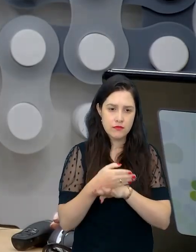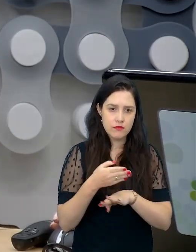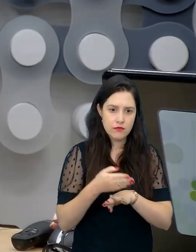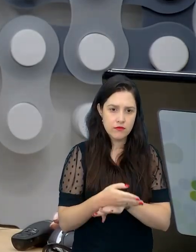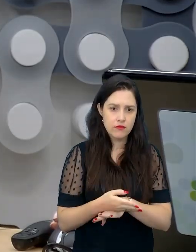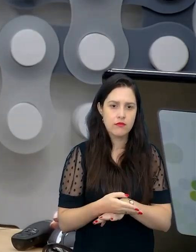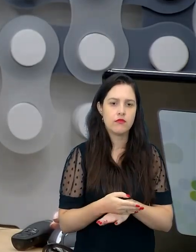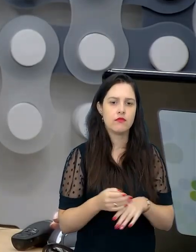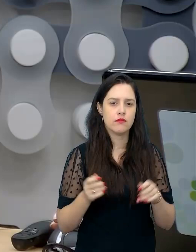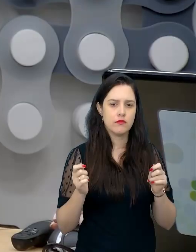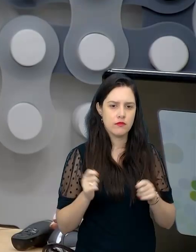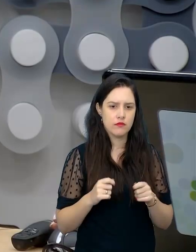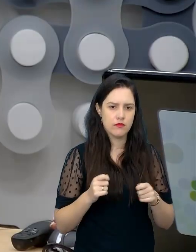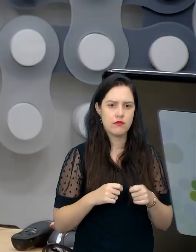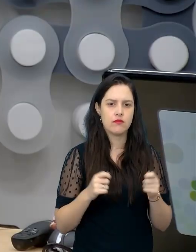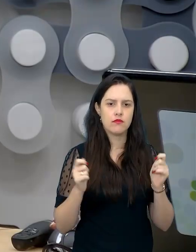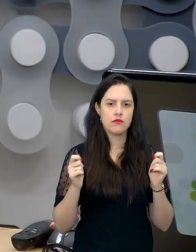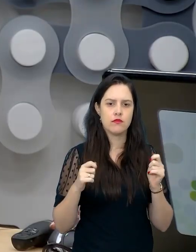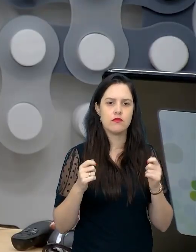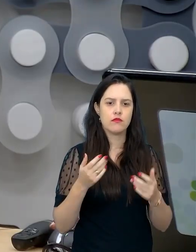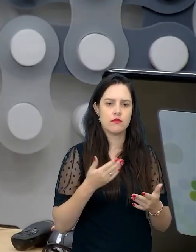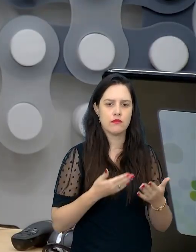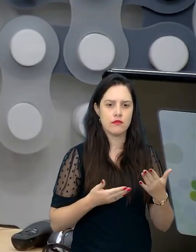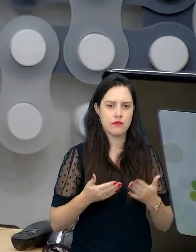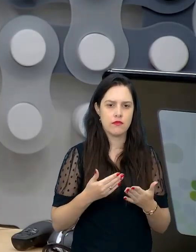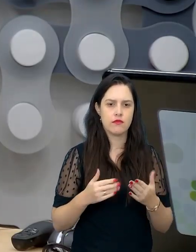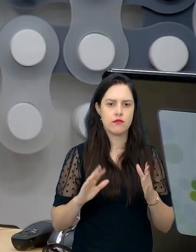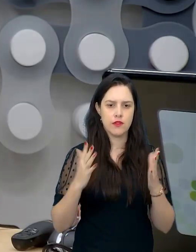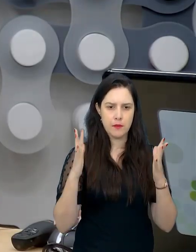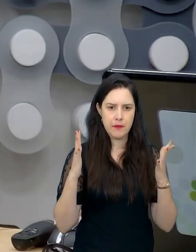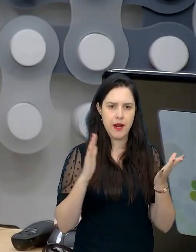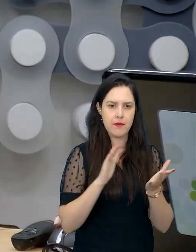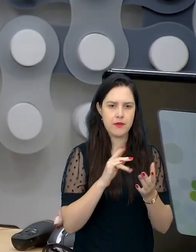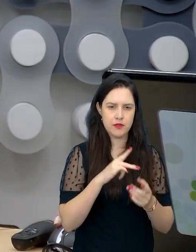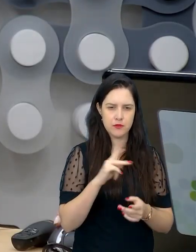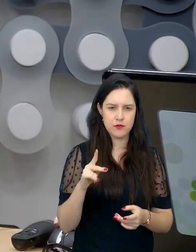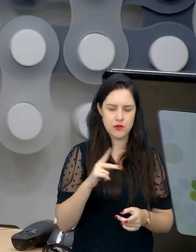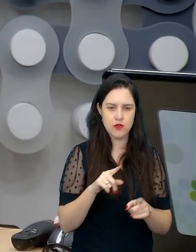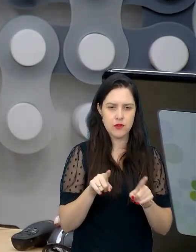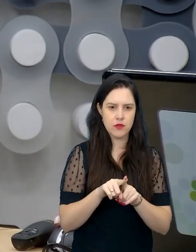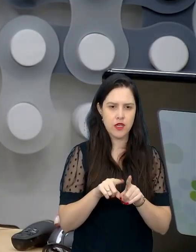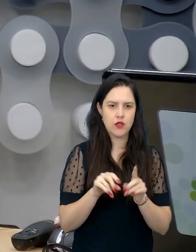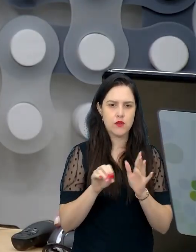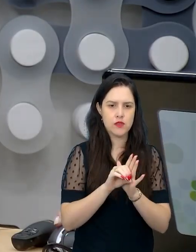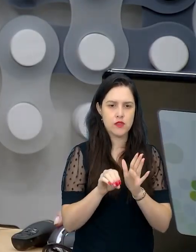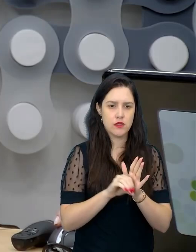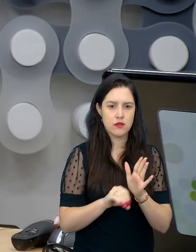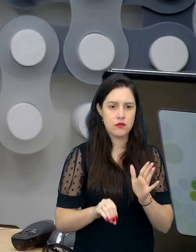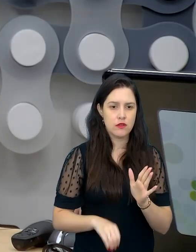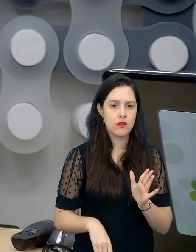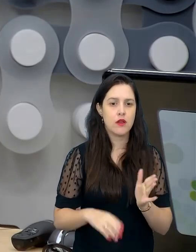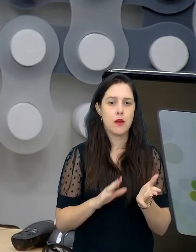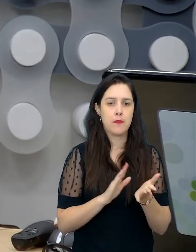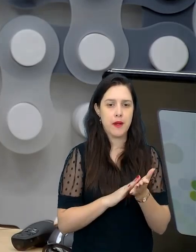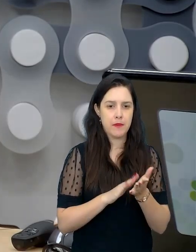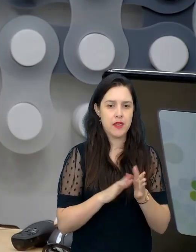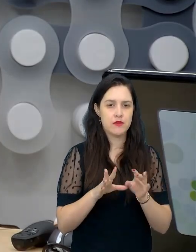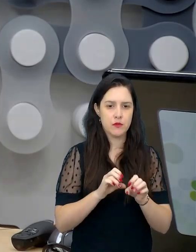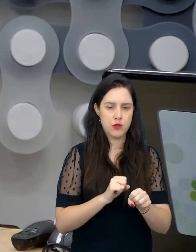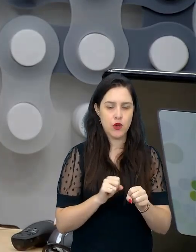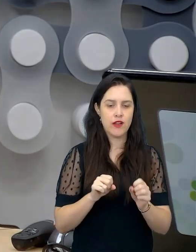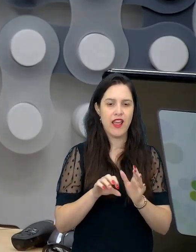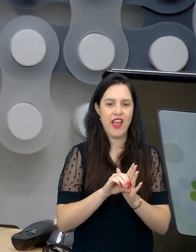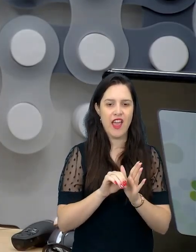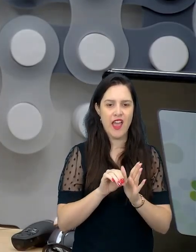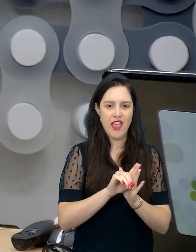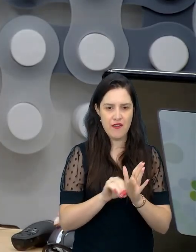possível se inscrever em processo seletivo para ser professor do Centro de Mídias e também para ser formador da EFAP,